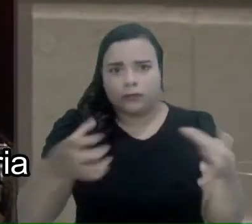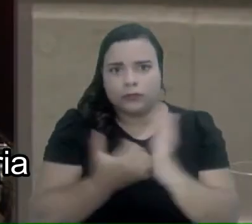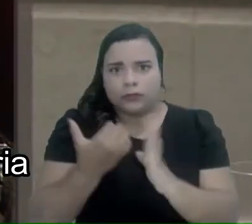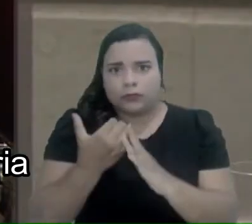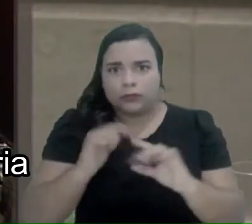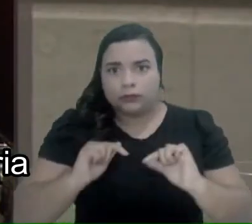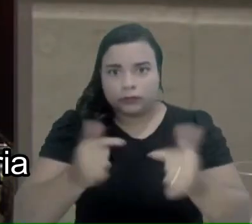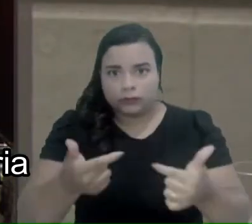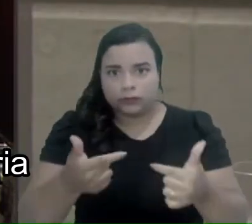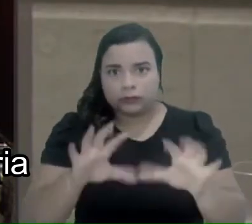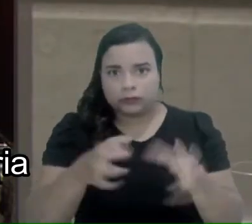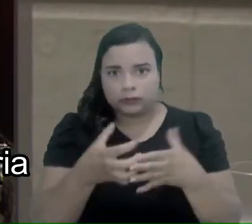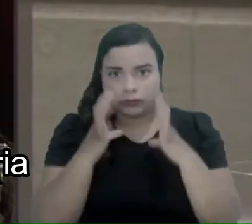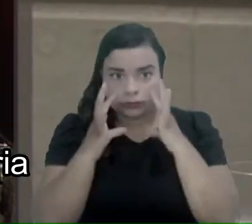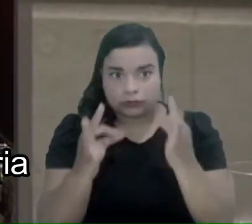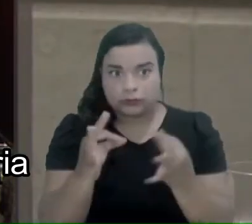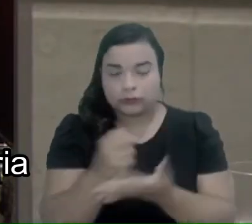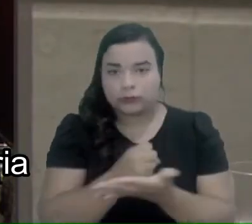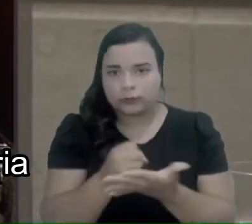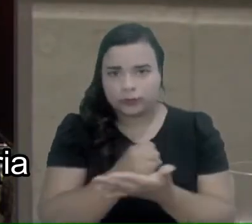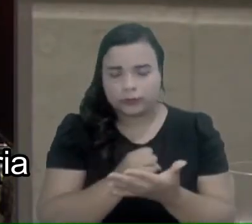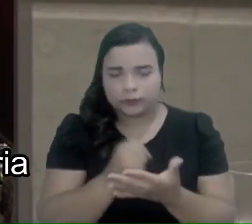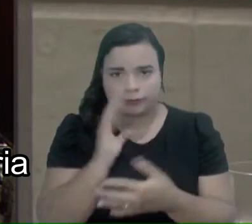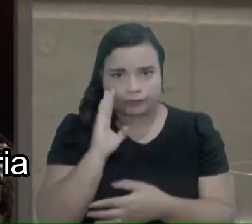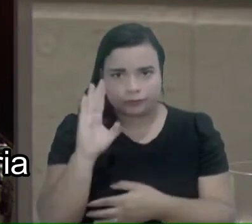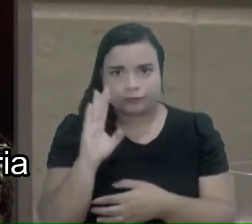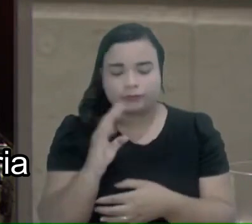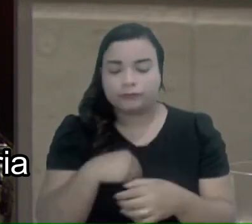equipes de atenção primária. Pode passar, por favor.